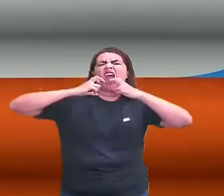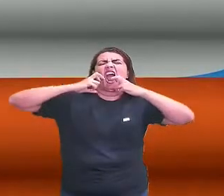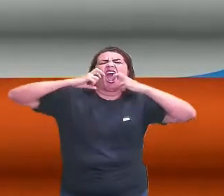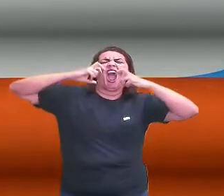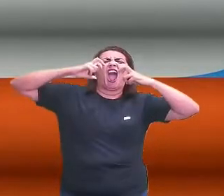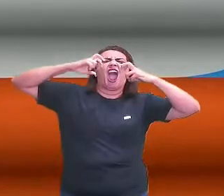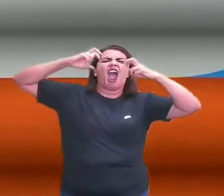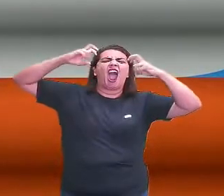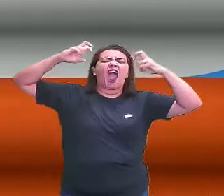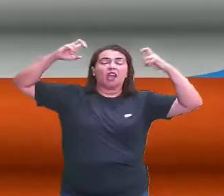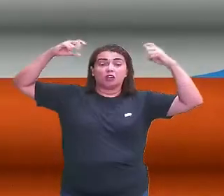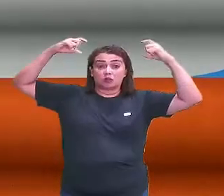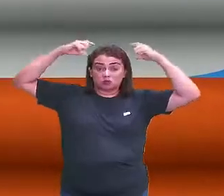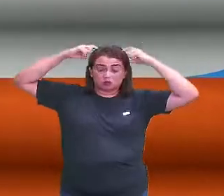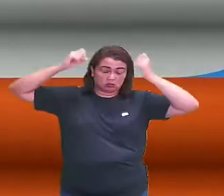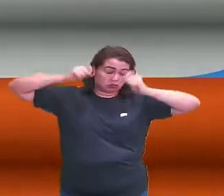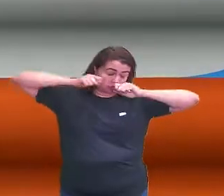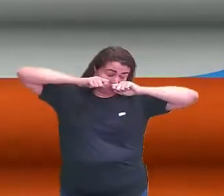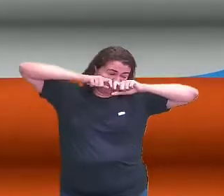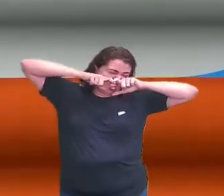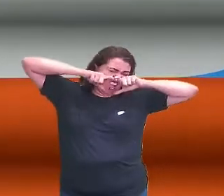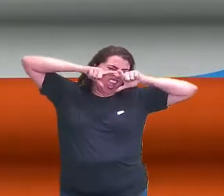Ele tinha acabado de acordar.